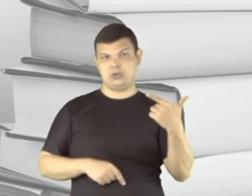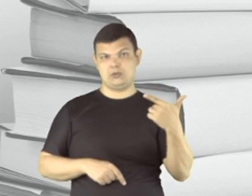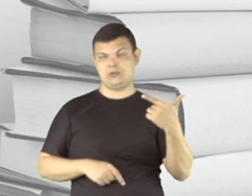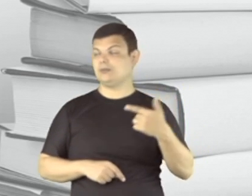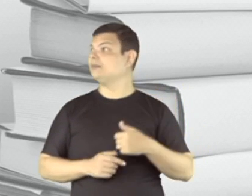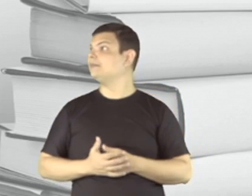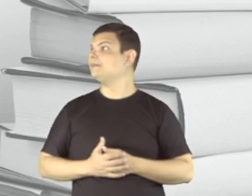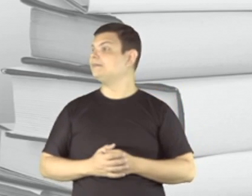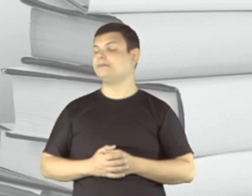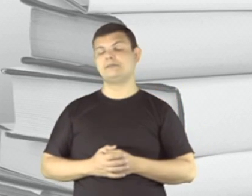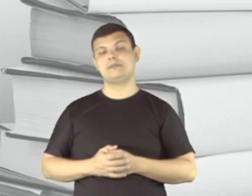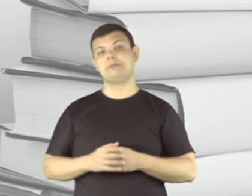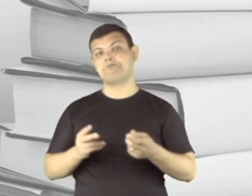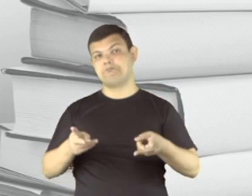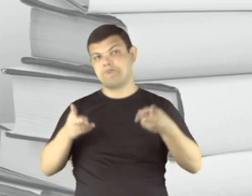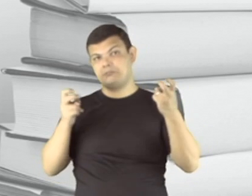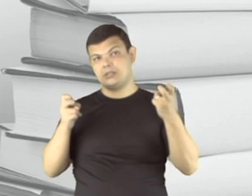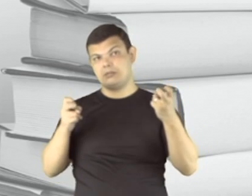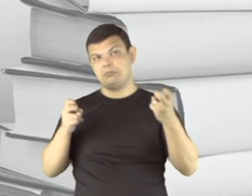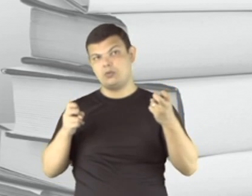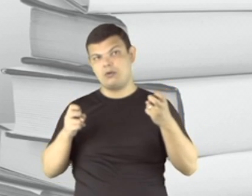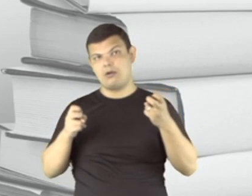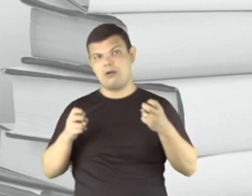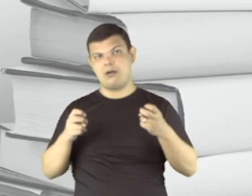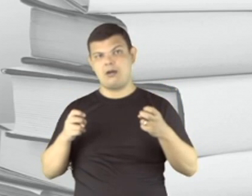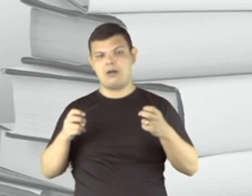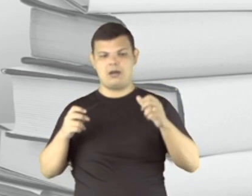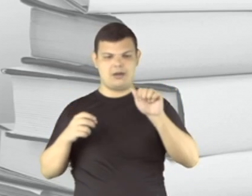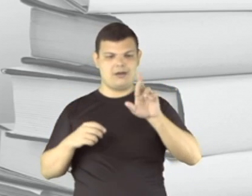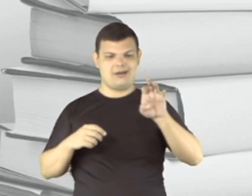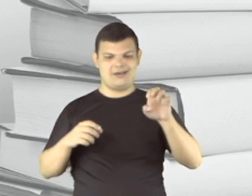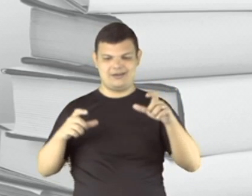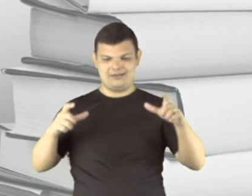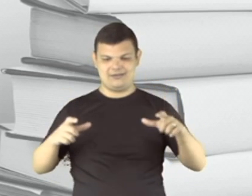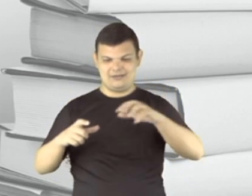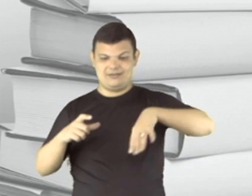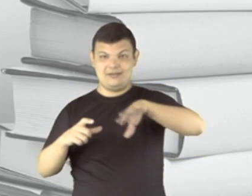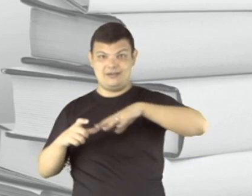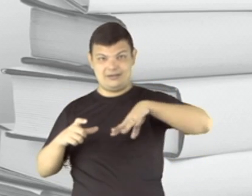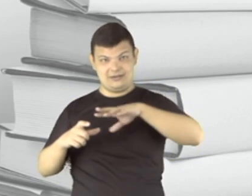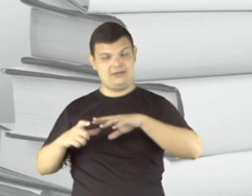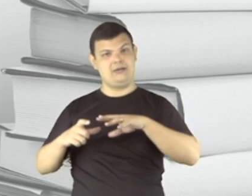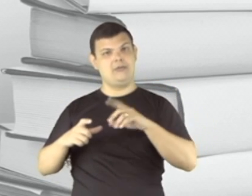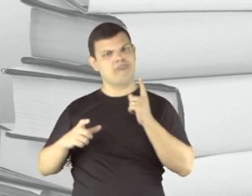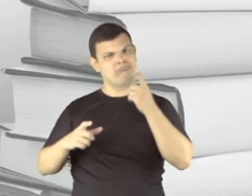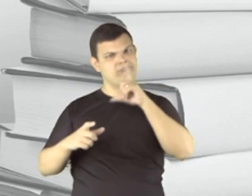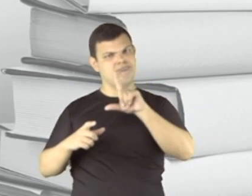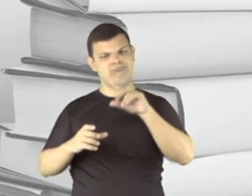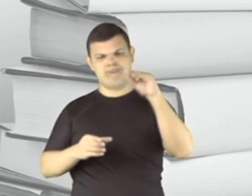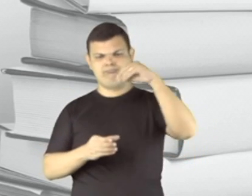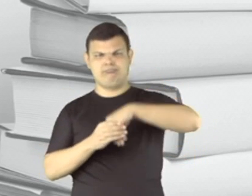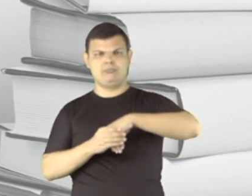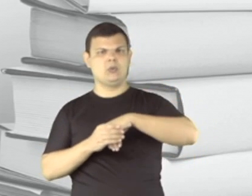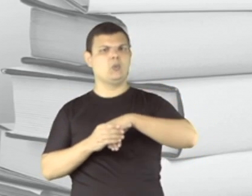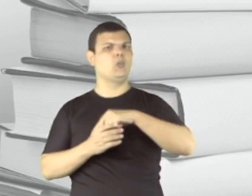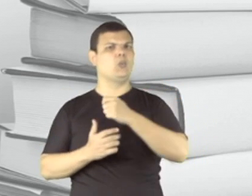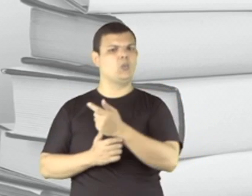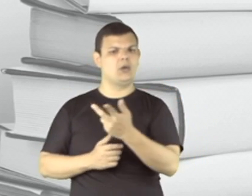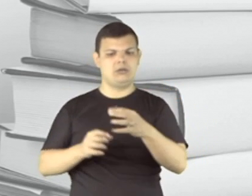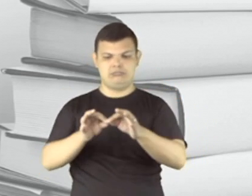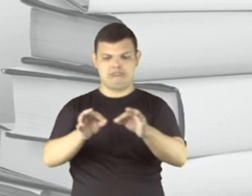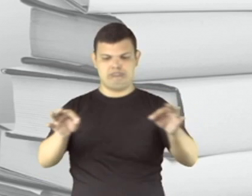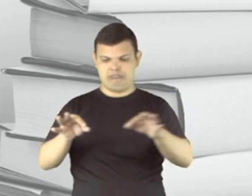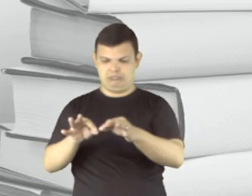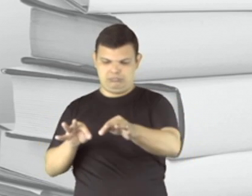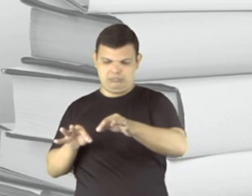gente perceber como a área ela vai mudar a partir da contagem do que eu tenho internamente a esse contorno de